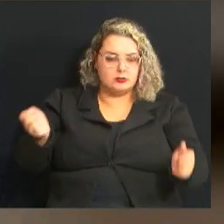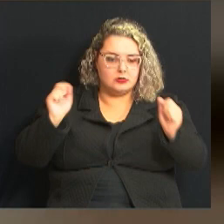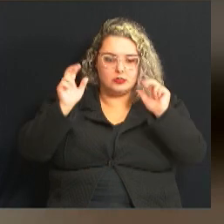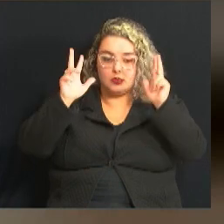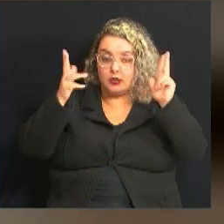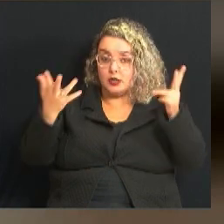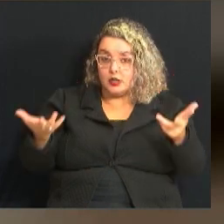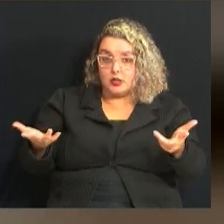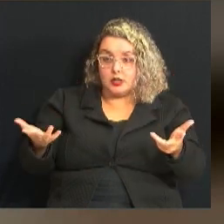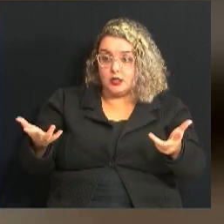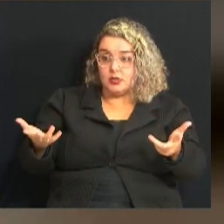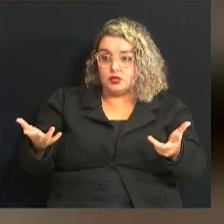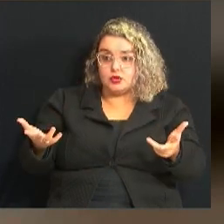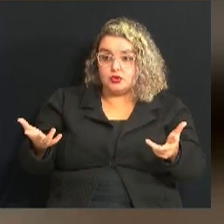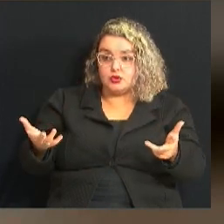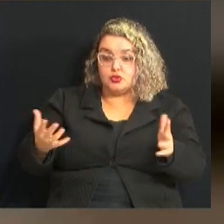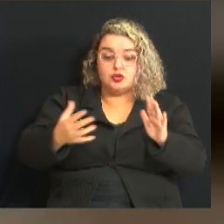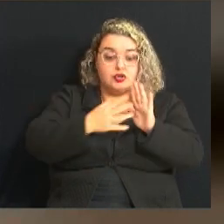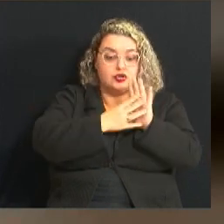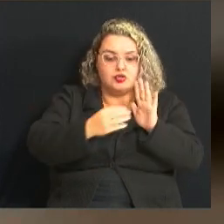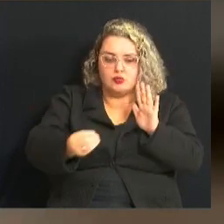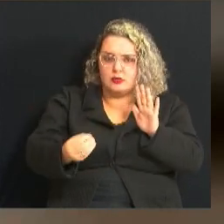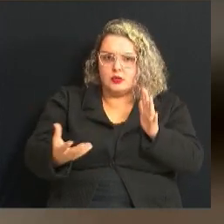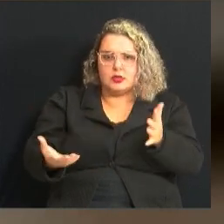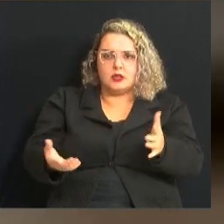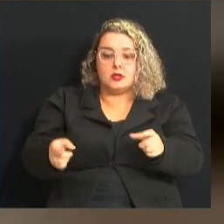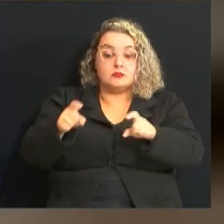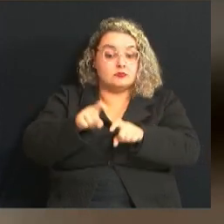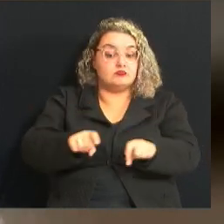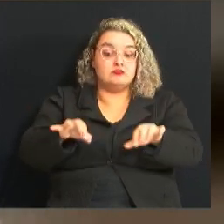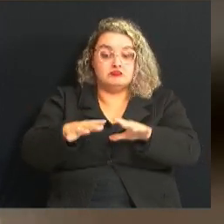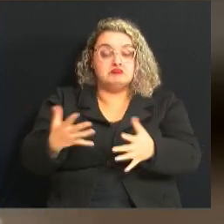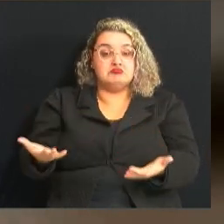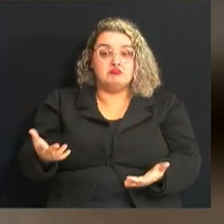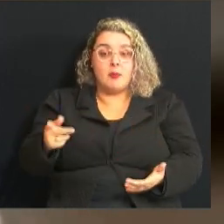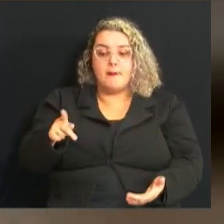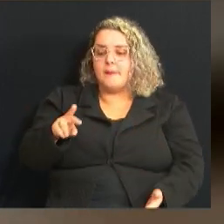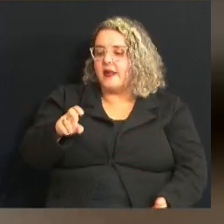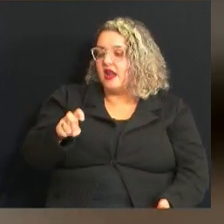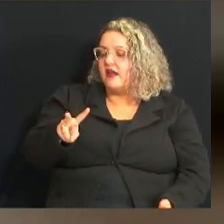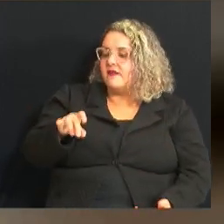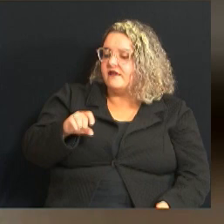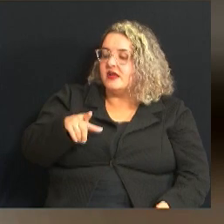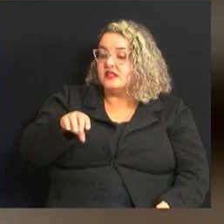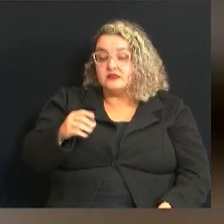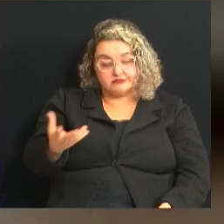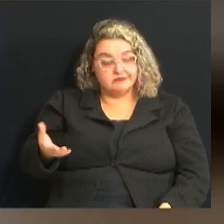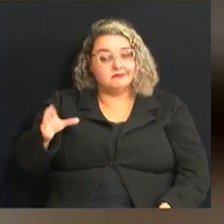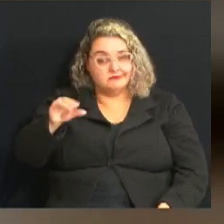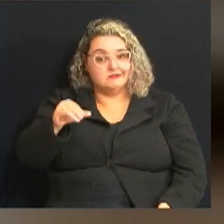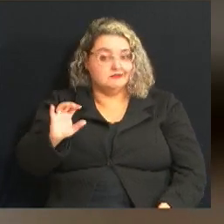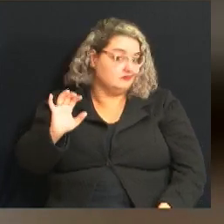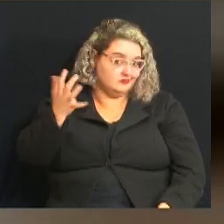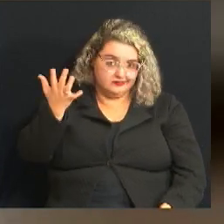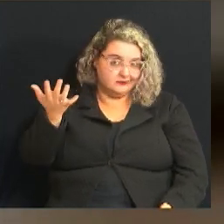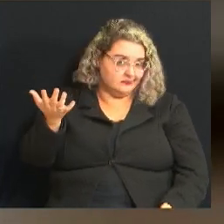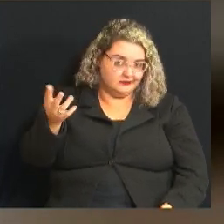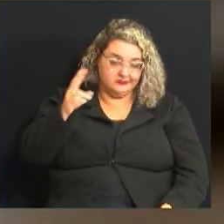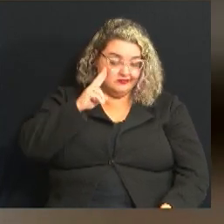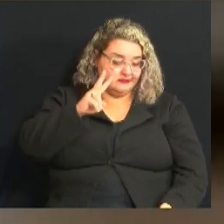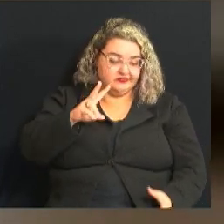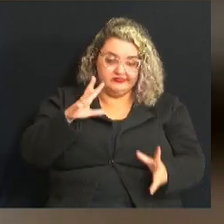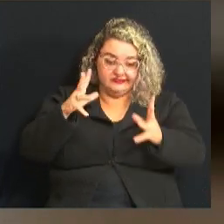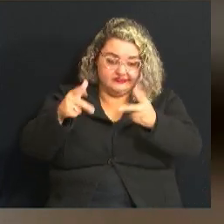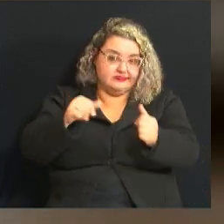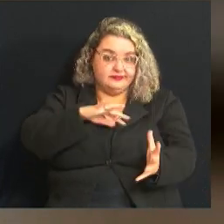vindos de modelos computacionais, de previsões de cientistas. Elas estão aí, estão acontecendo. É só olhar o que está acontecendo no